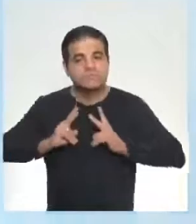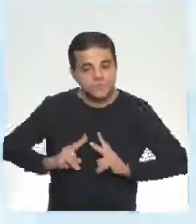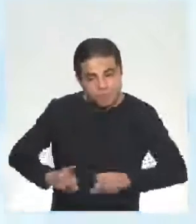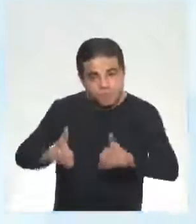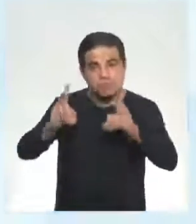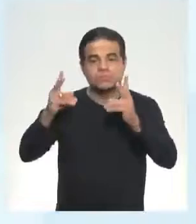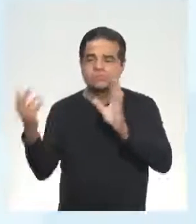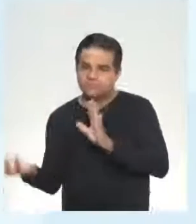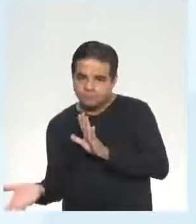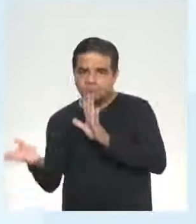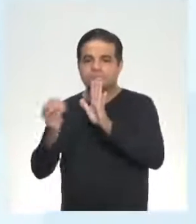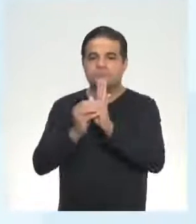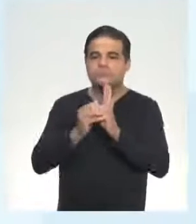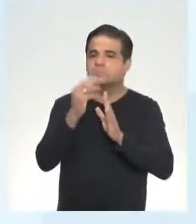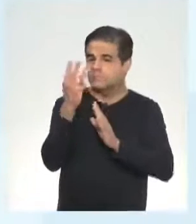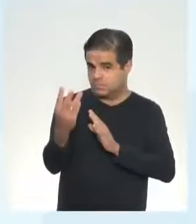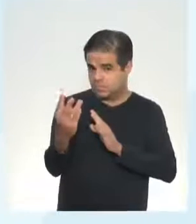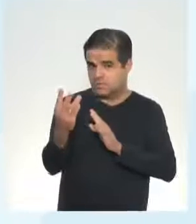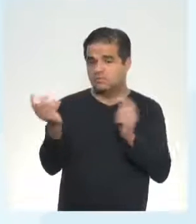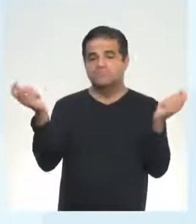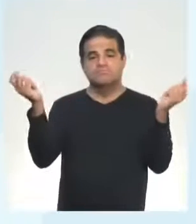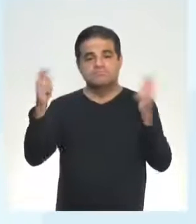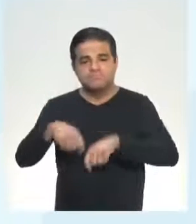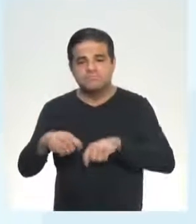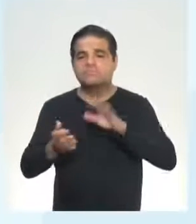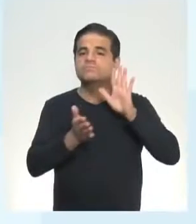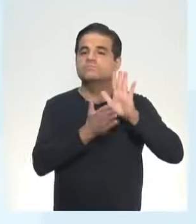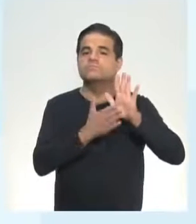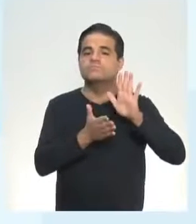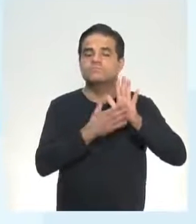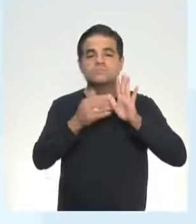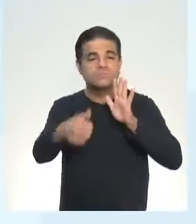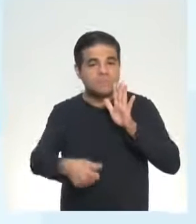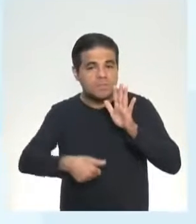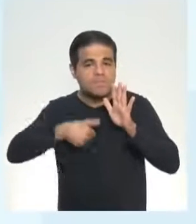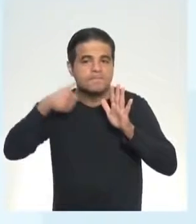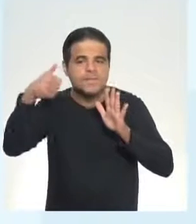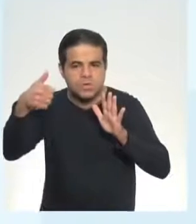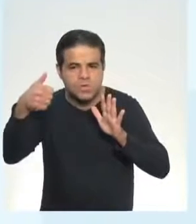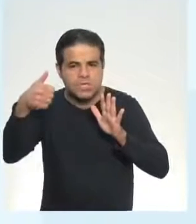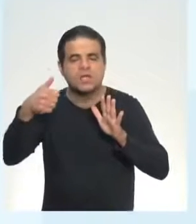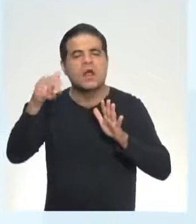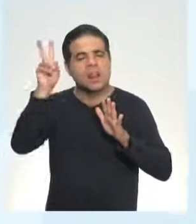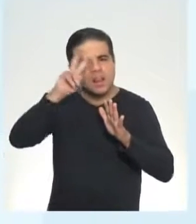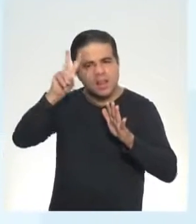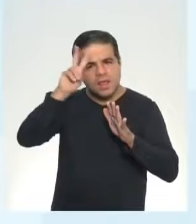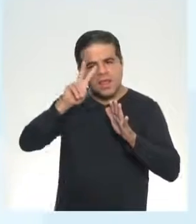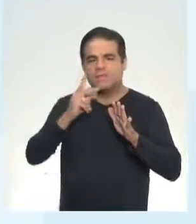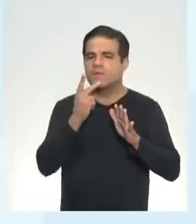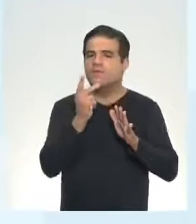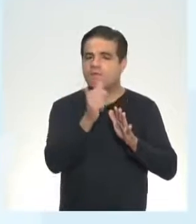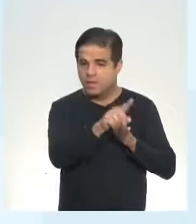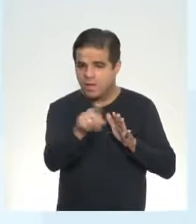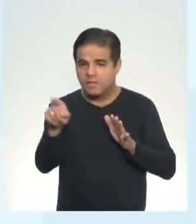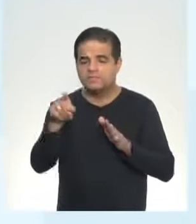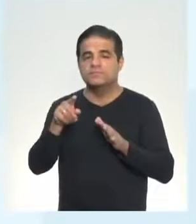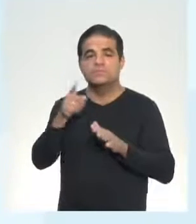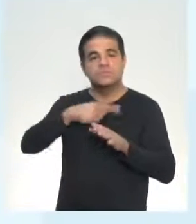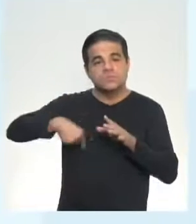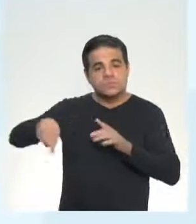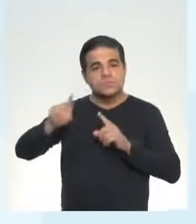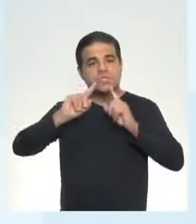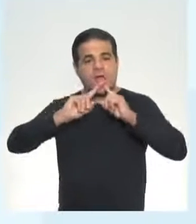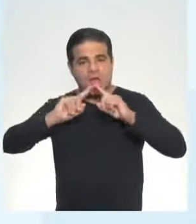pode colocar para eles, por favor. E podemos também propor aí uma melhoria. Lembram que eu falei que quando nós fazemos